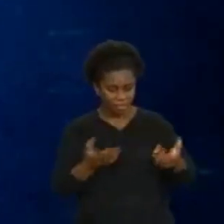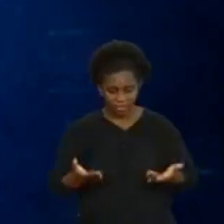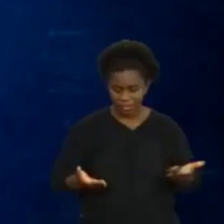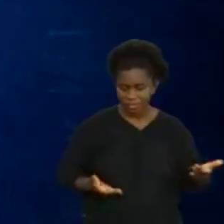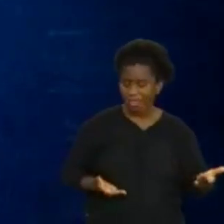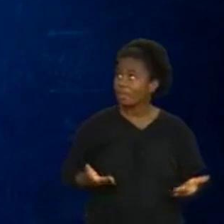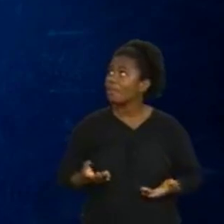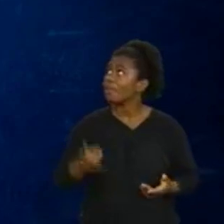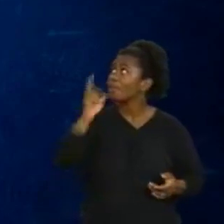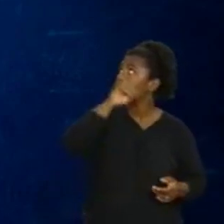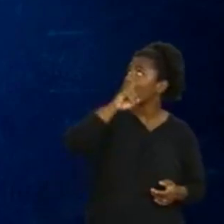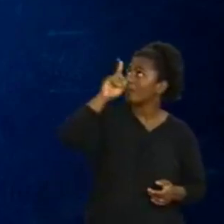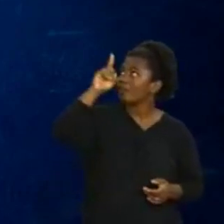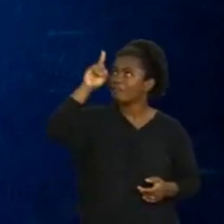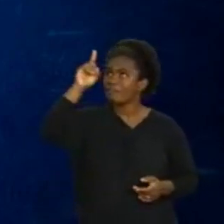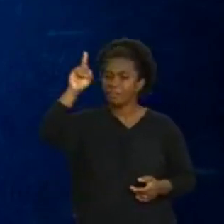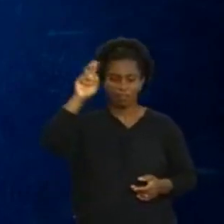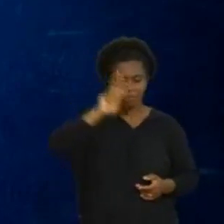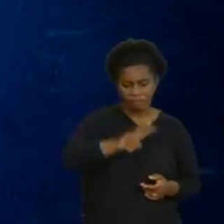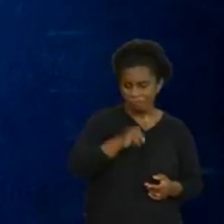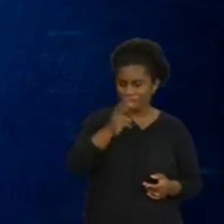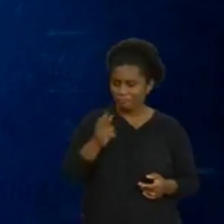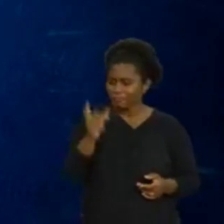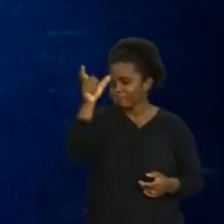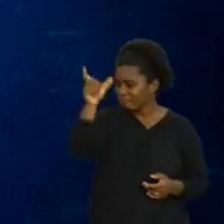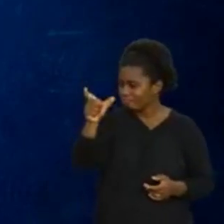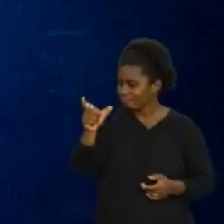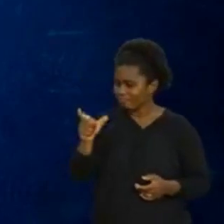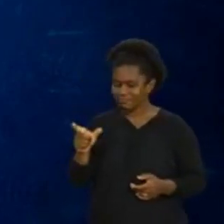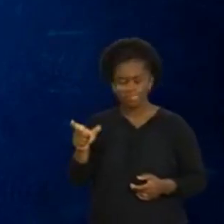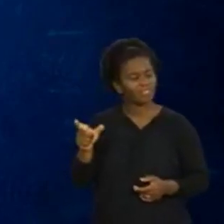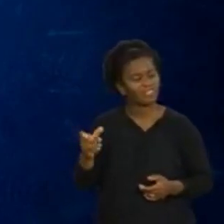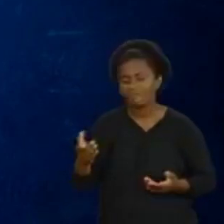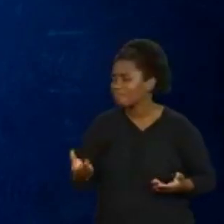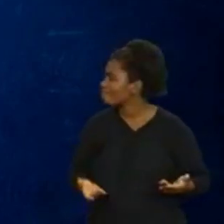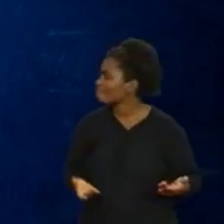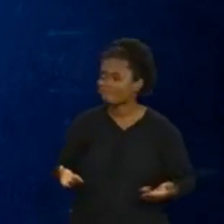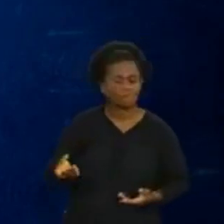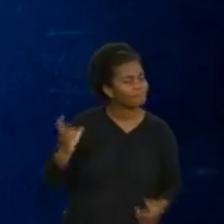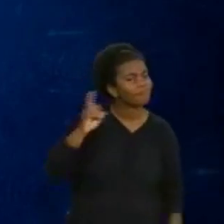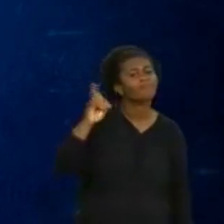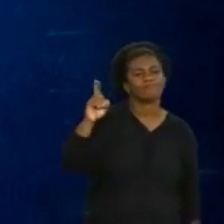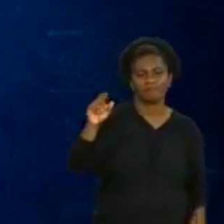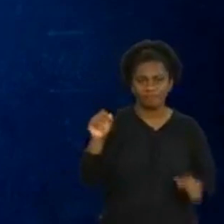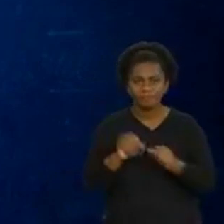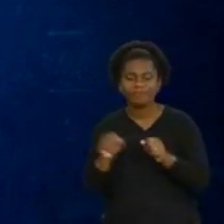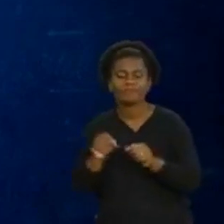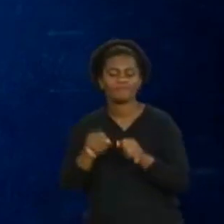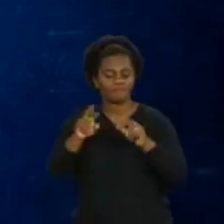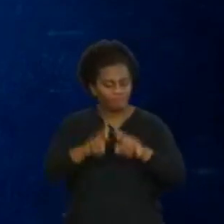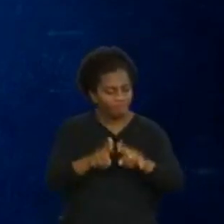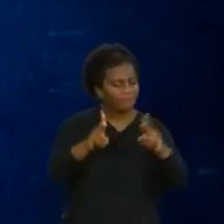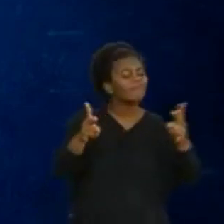entre aqueles que servem e aqueles que não. Pai, faz a